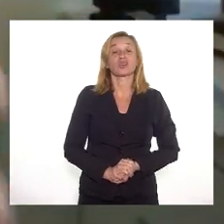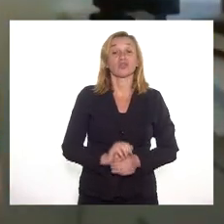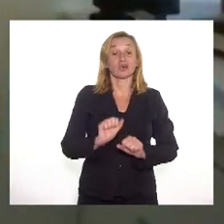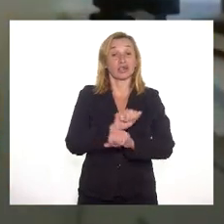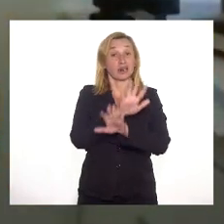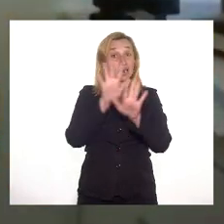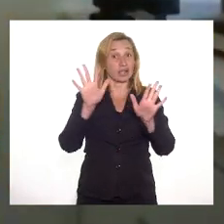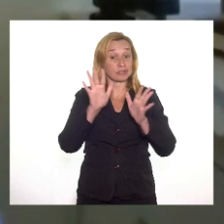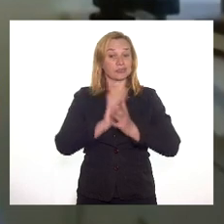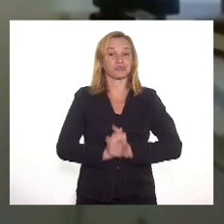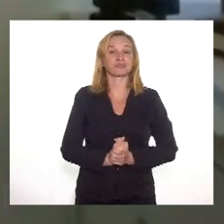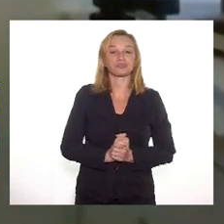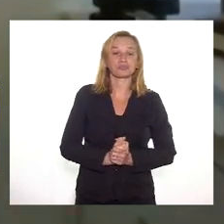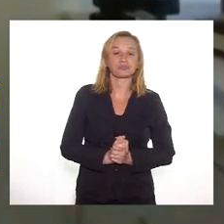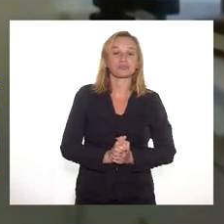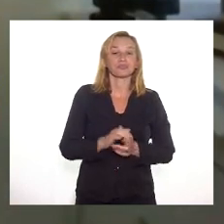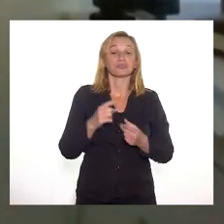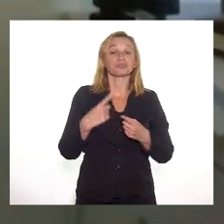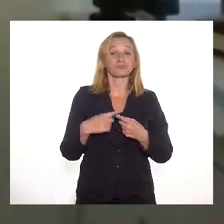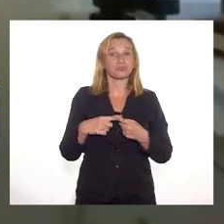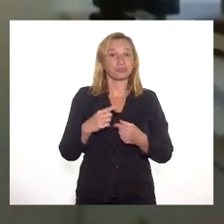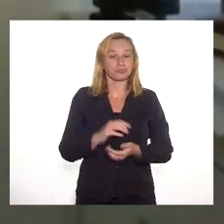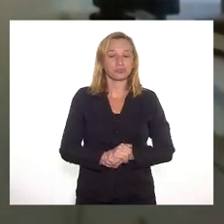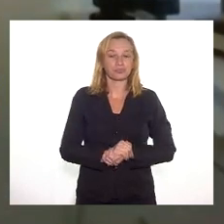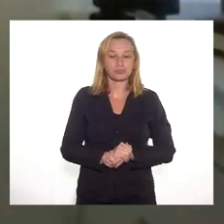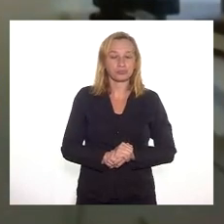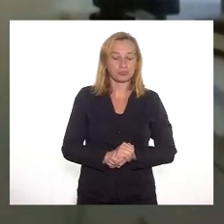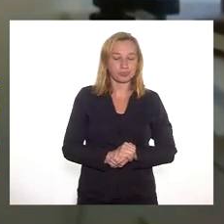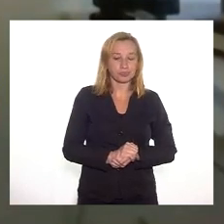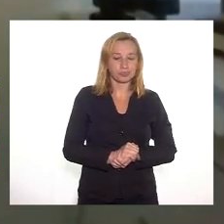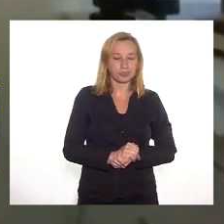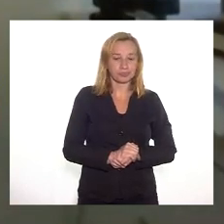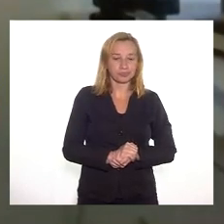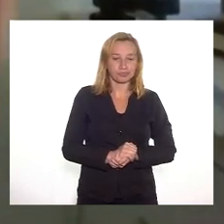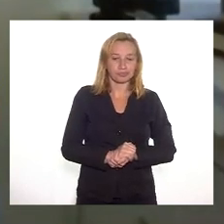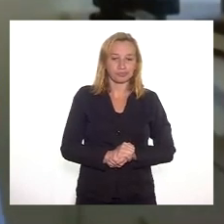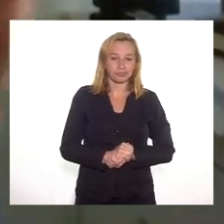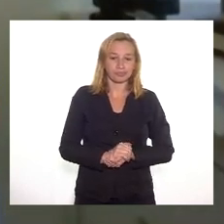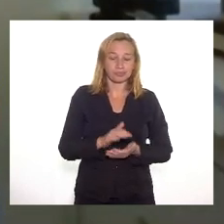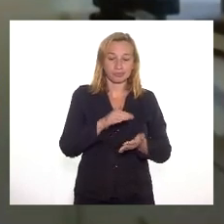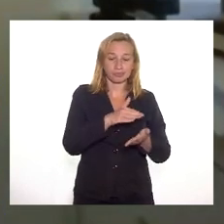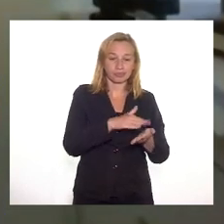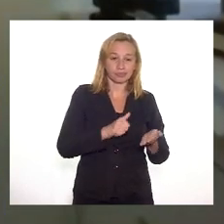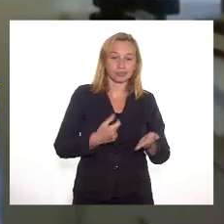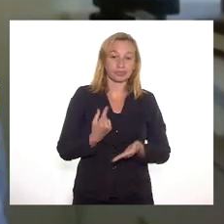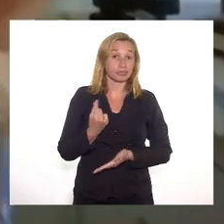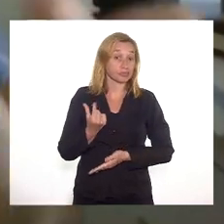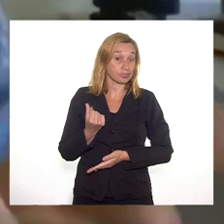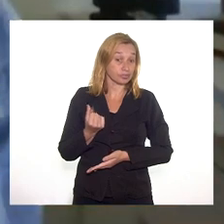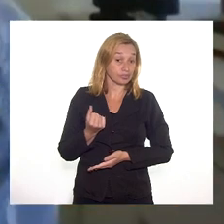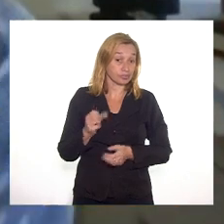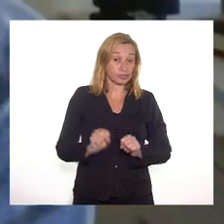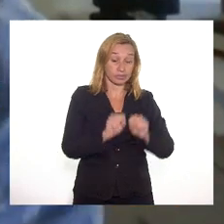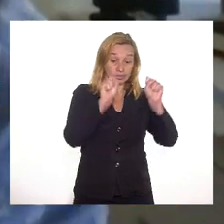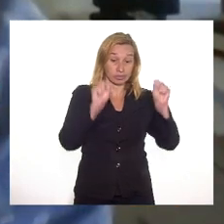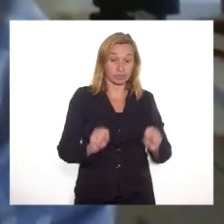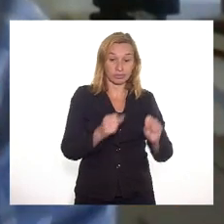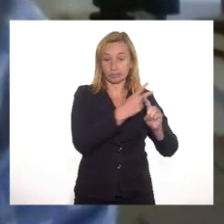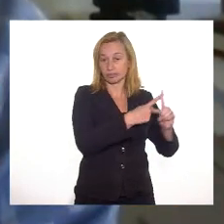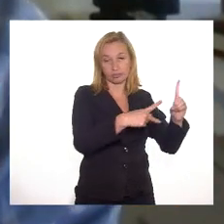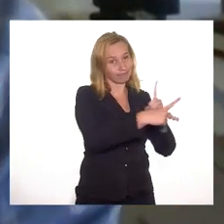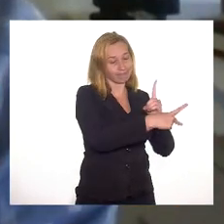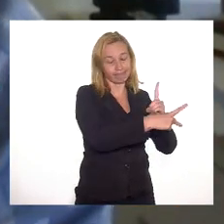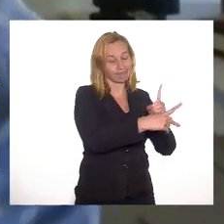claro. Por quê? Porque não estaria tirando dinheiro do sistema